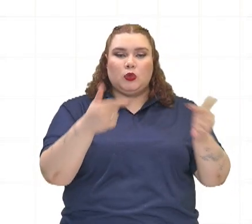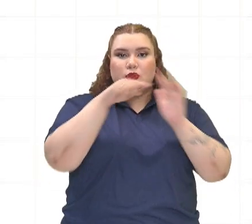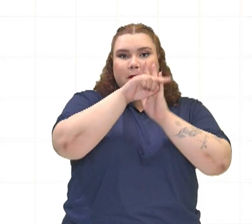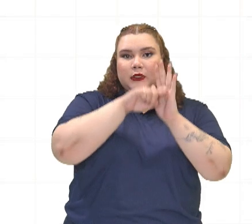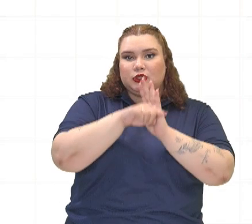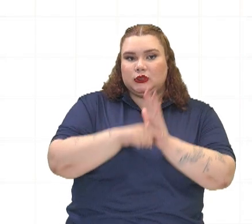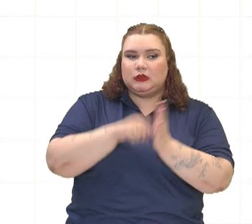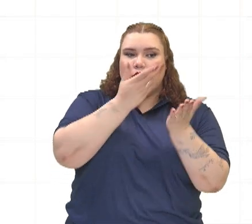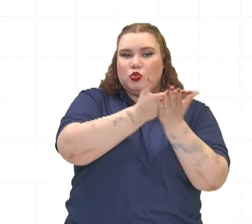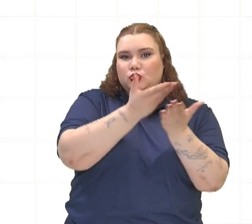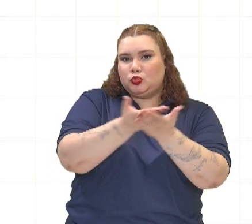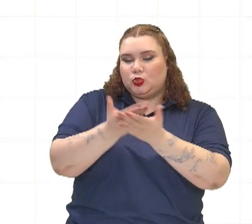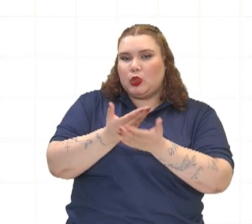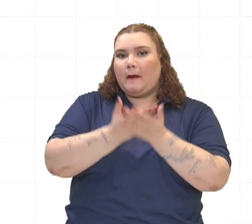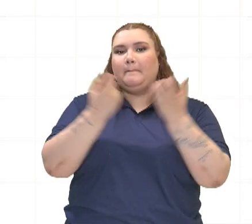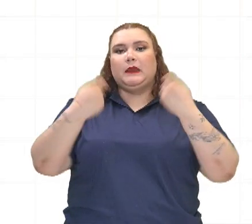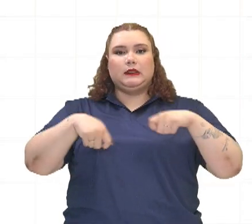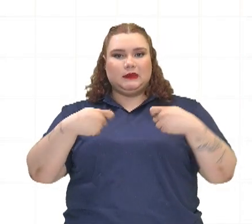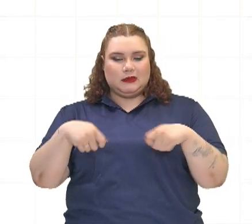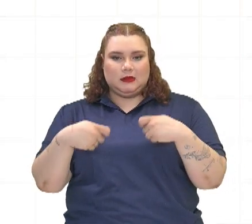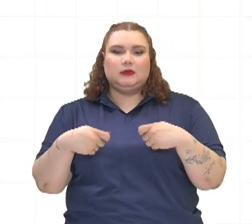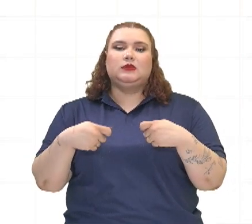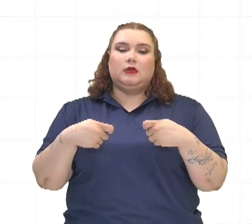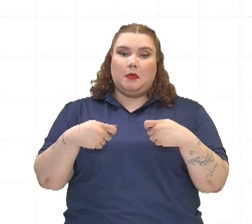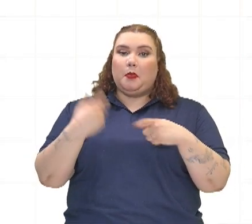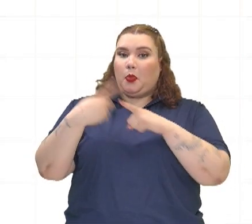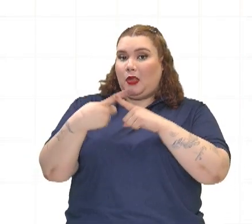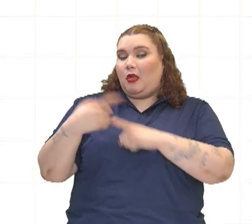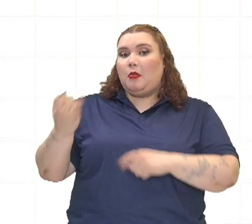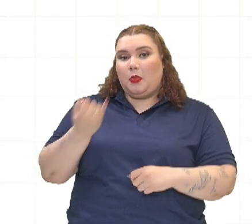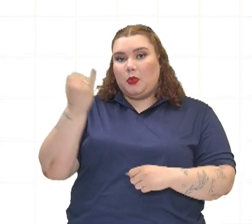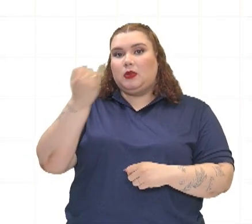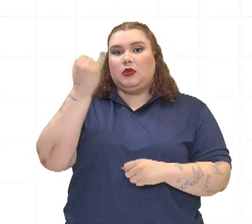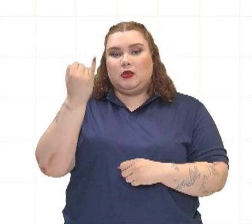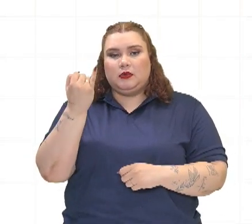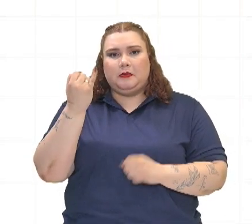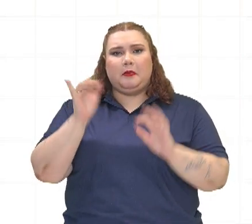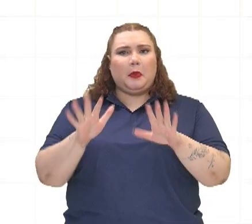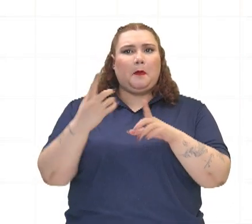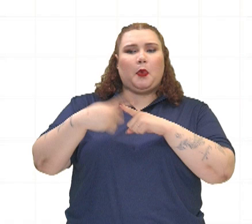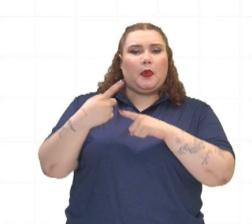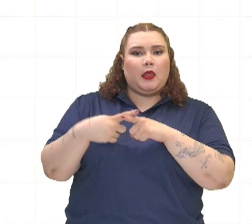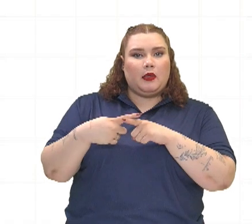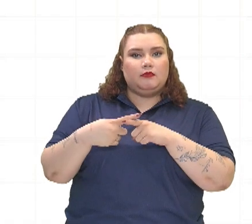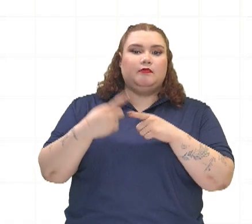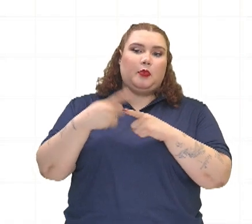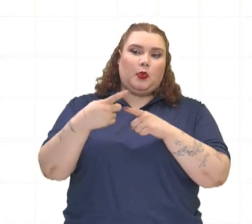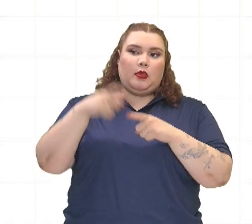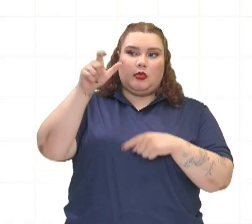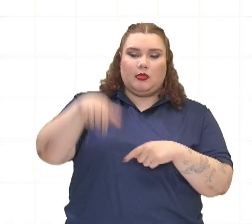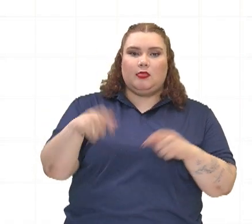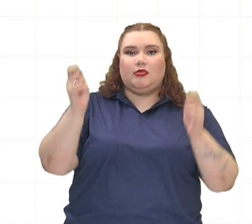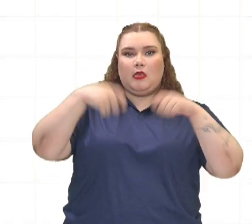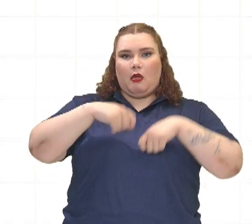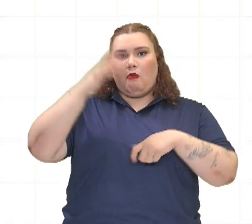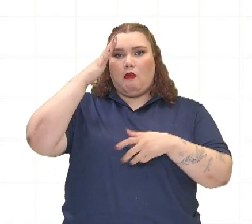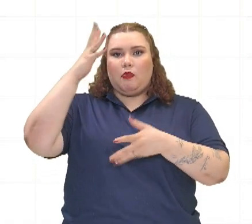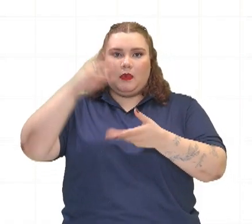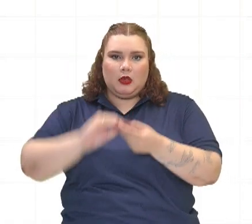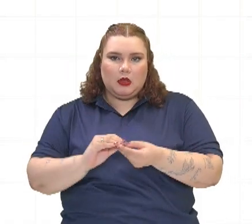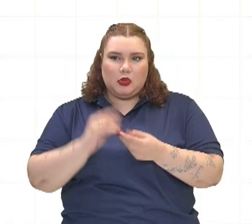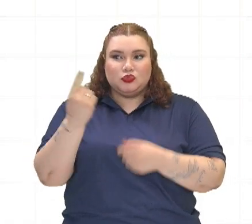outros historiadores. E isso é muito importante, pois, compreenda, ninguém trabalha